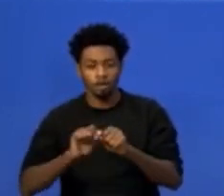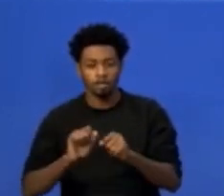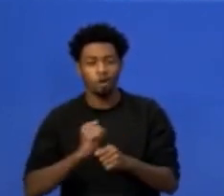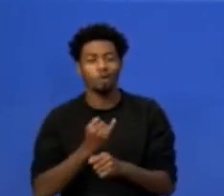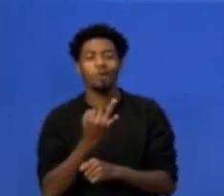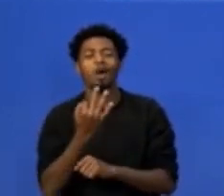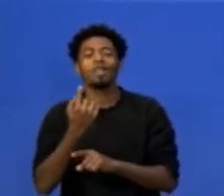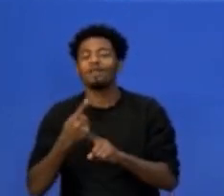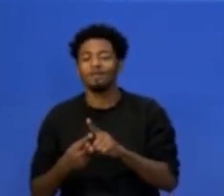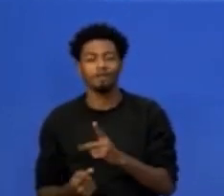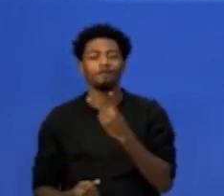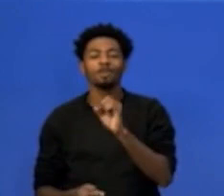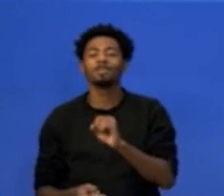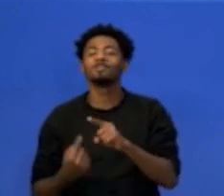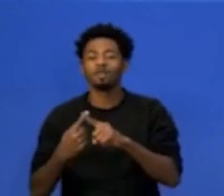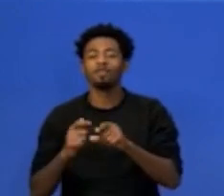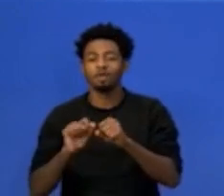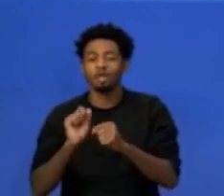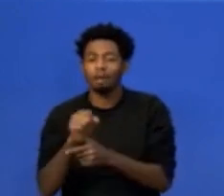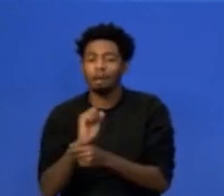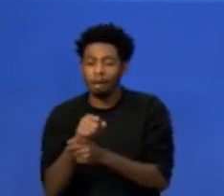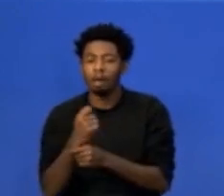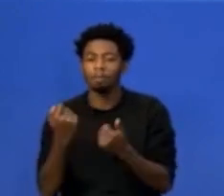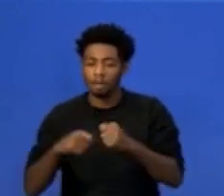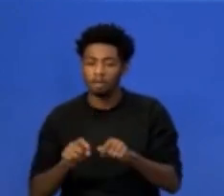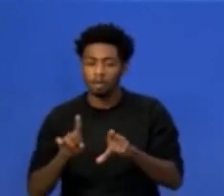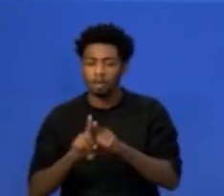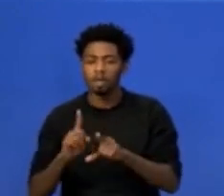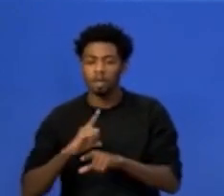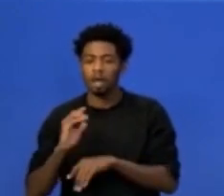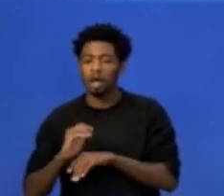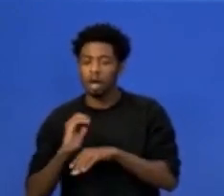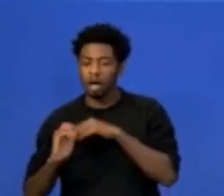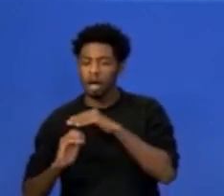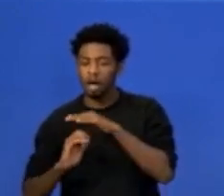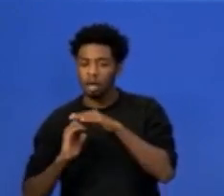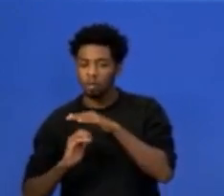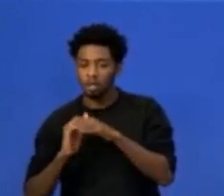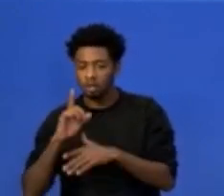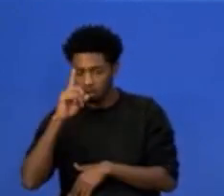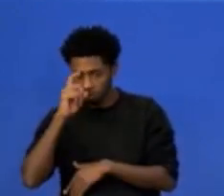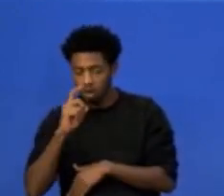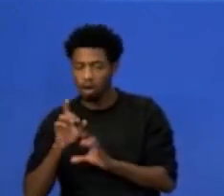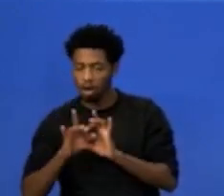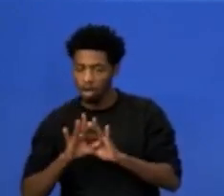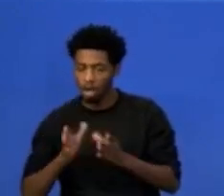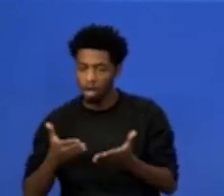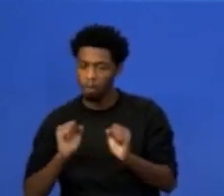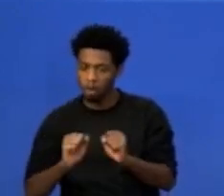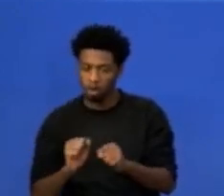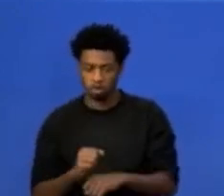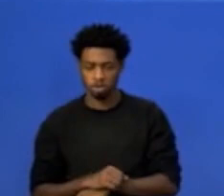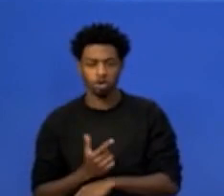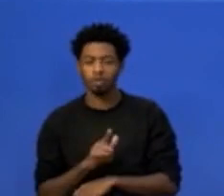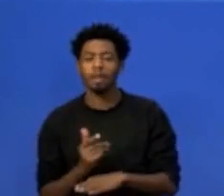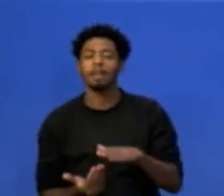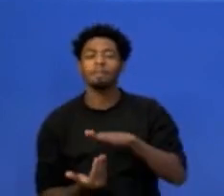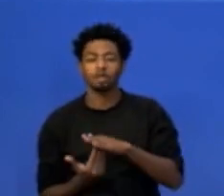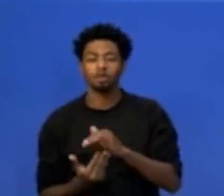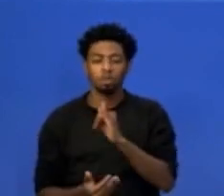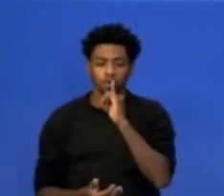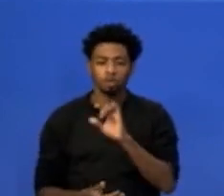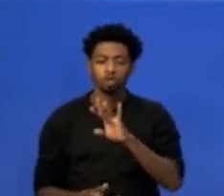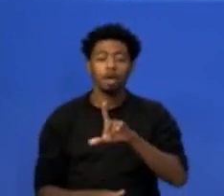necessárias, o plano de saúde deve sim autorizar, não pode ser limitado. Por